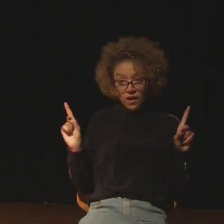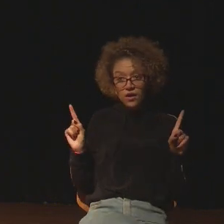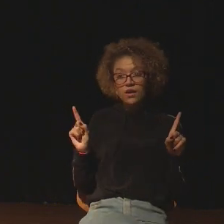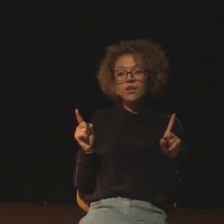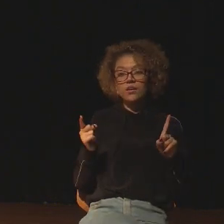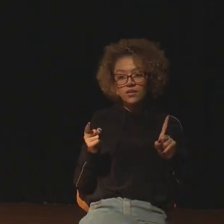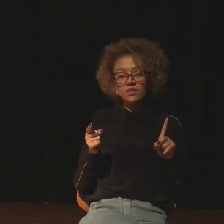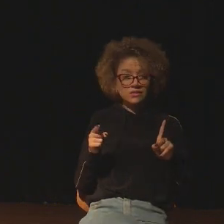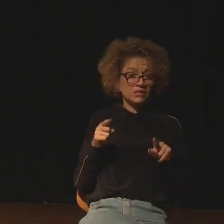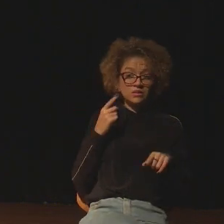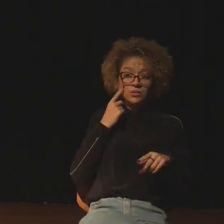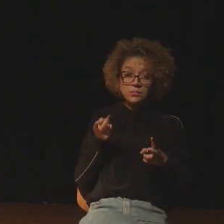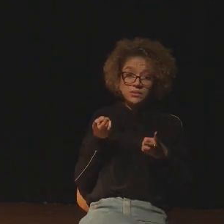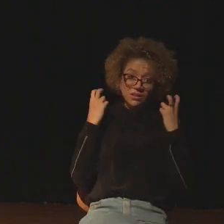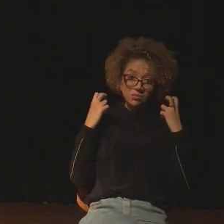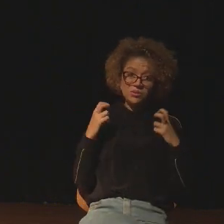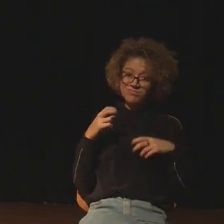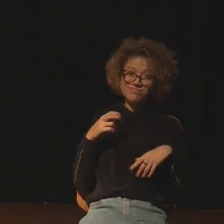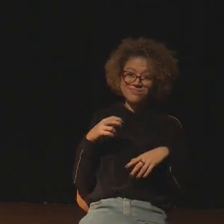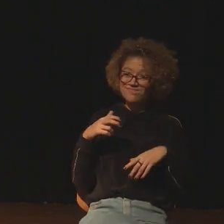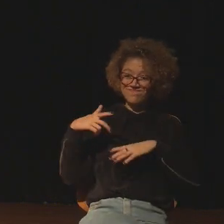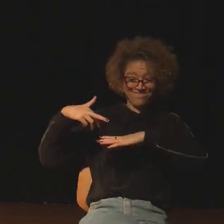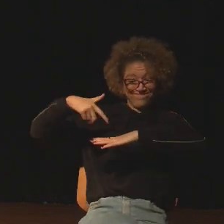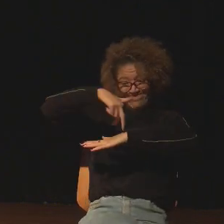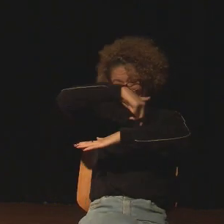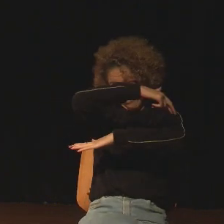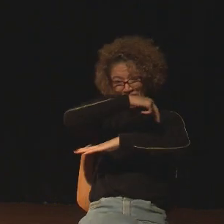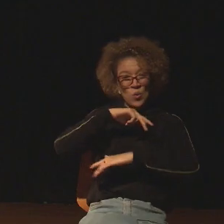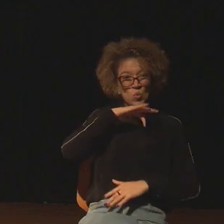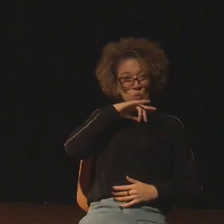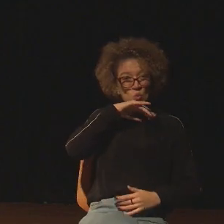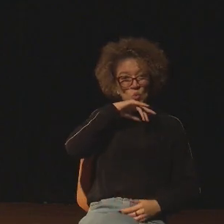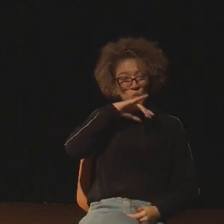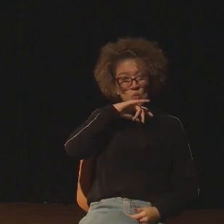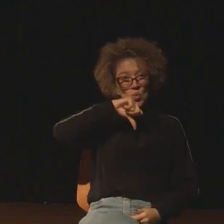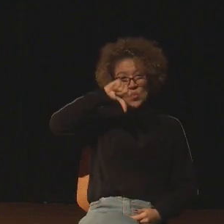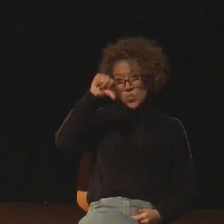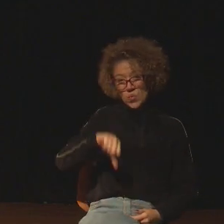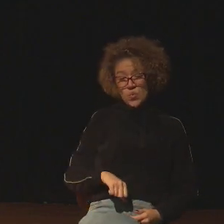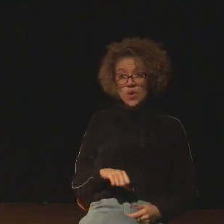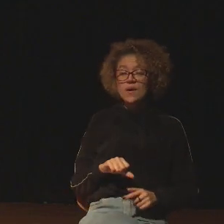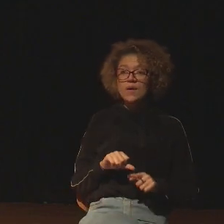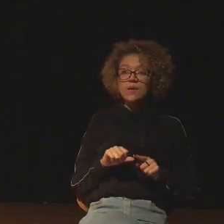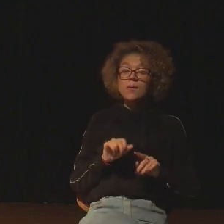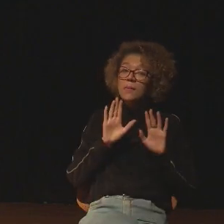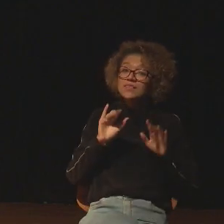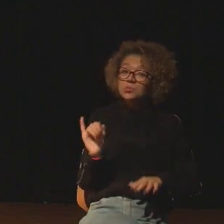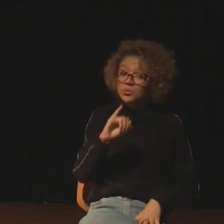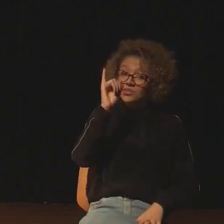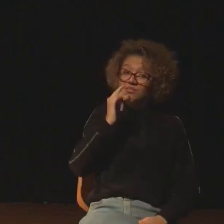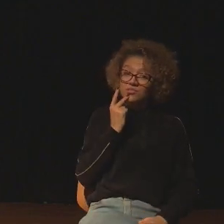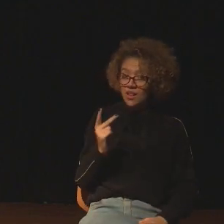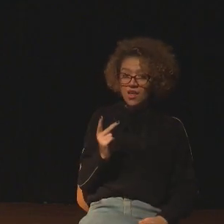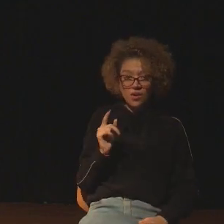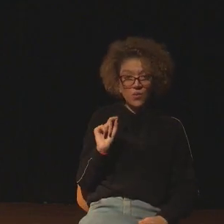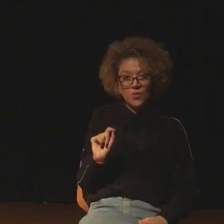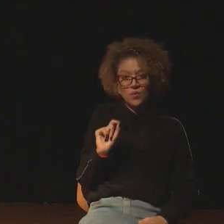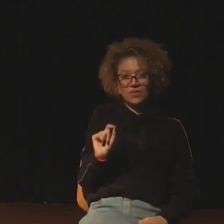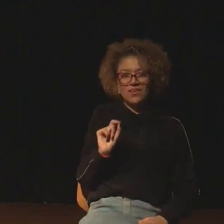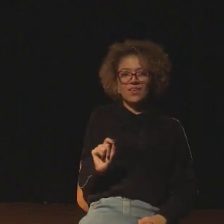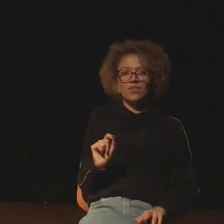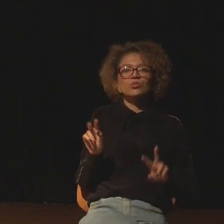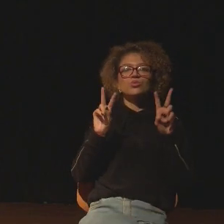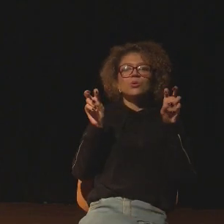de pedestres não é ideal. Mas também tem um outro aspecto que eu acho que é interessante destacar, que é